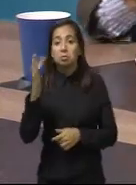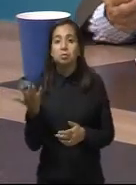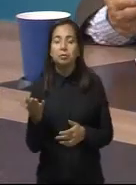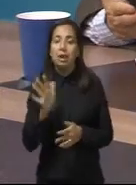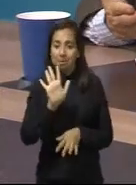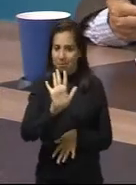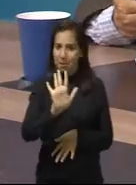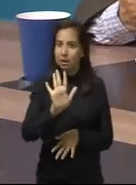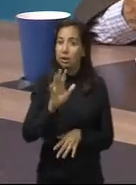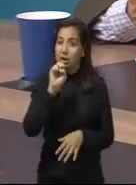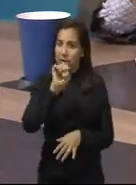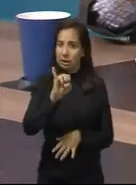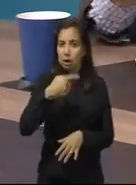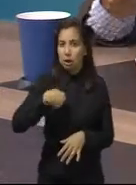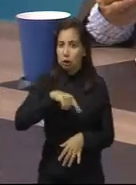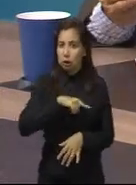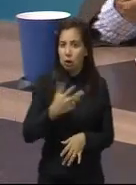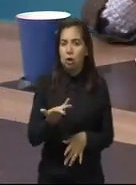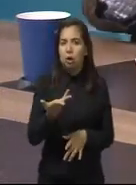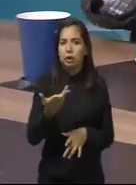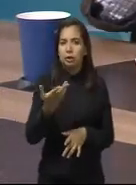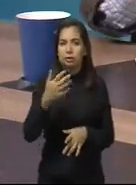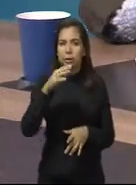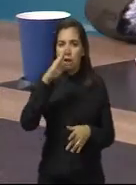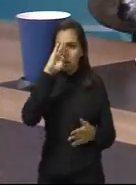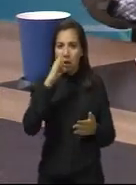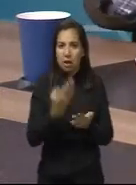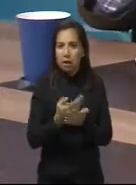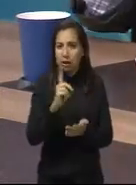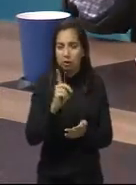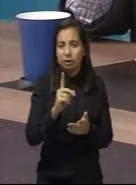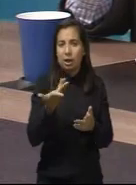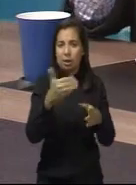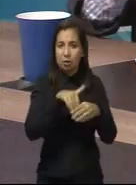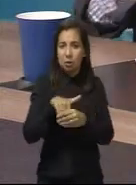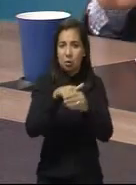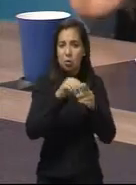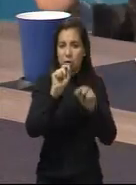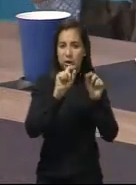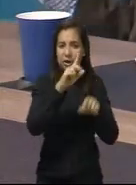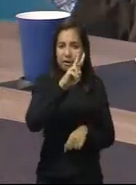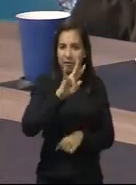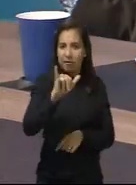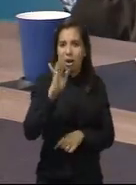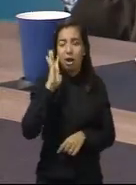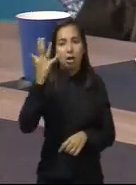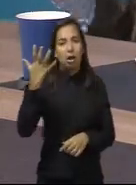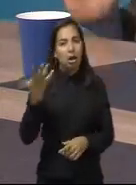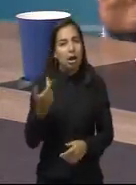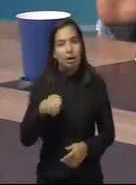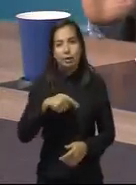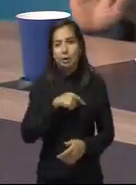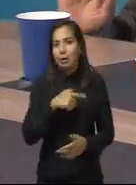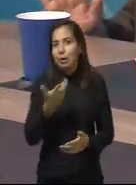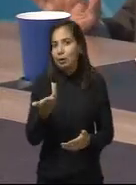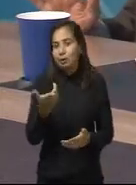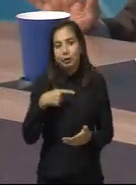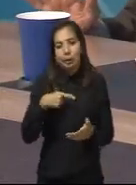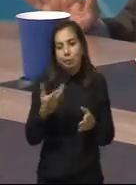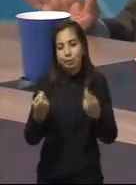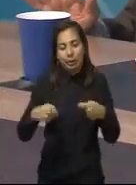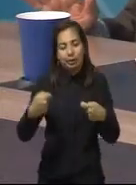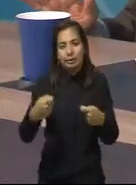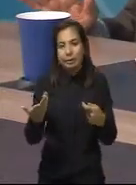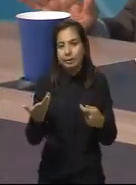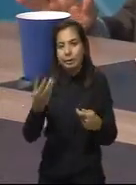desacreditar que o processo eleitoral é o caminho para resolver os nossos problemas, Concordo plenamente com você. Vamos fechar as portas.